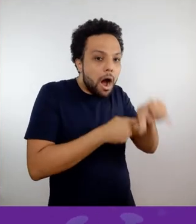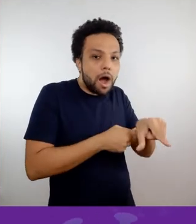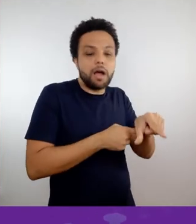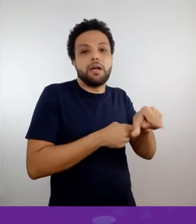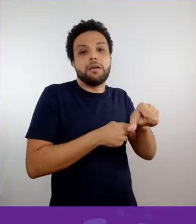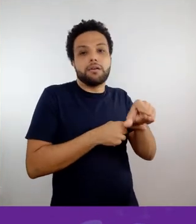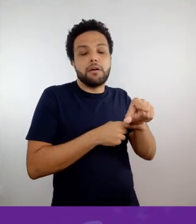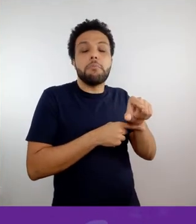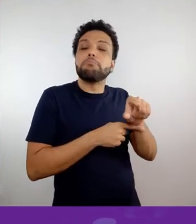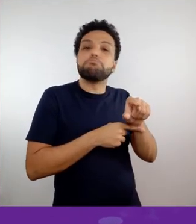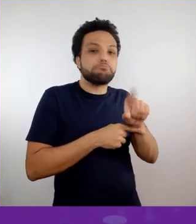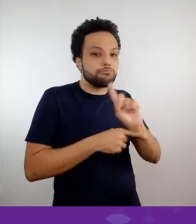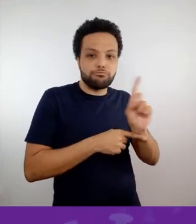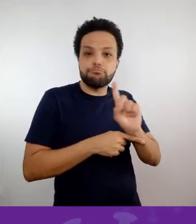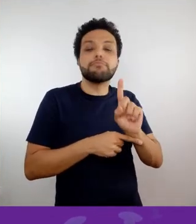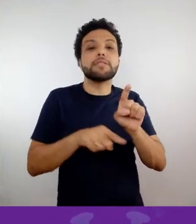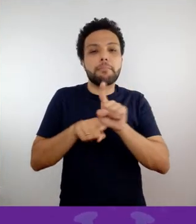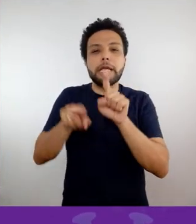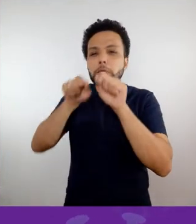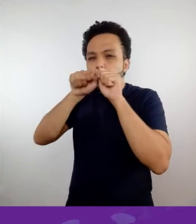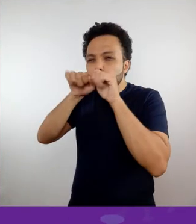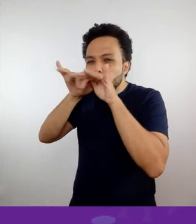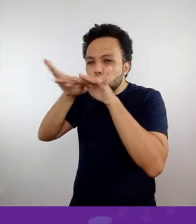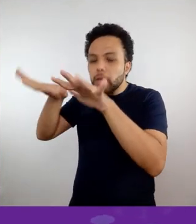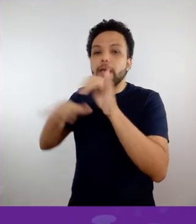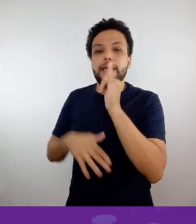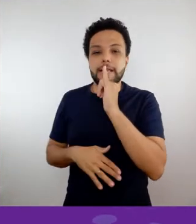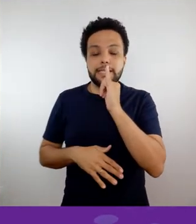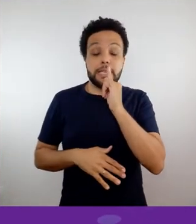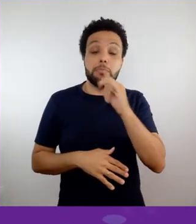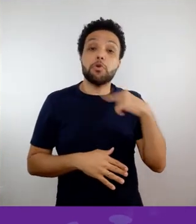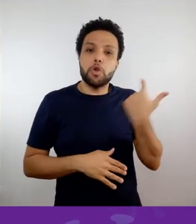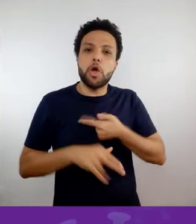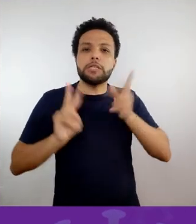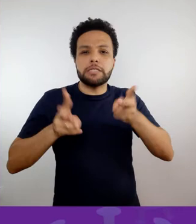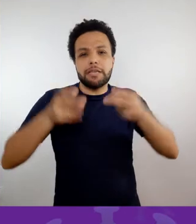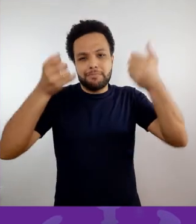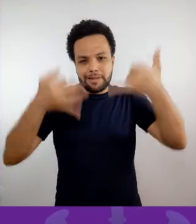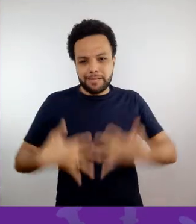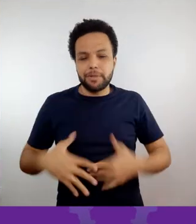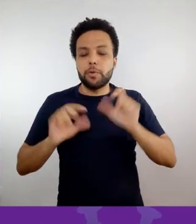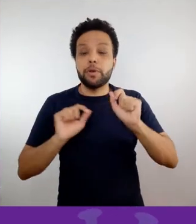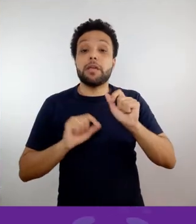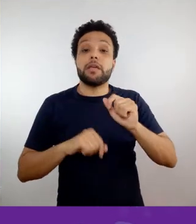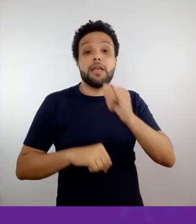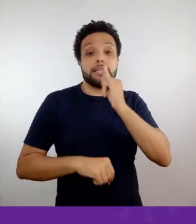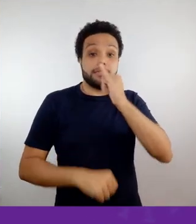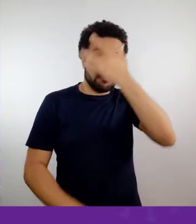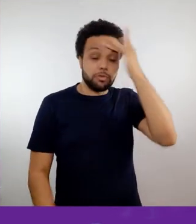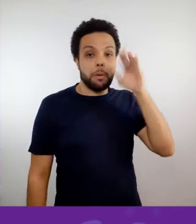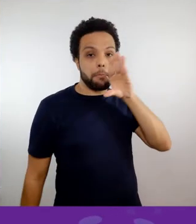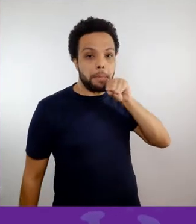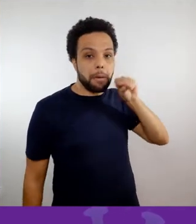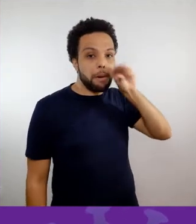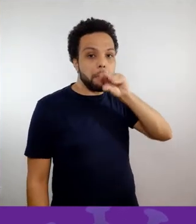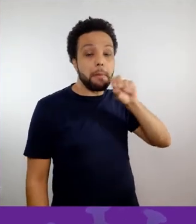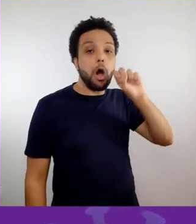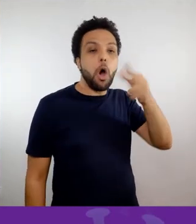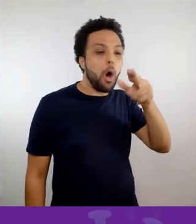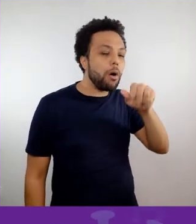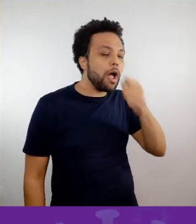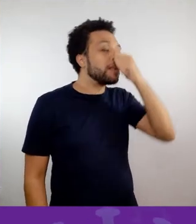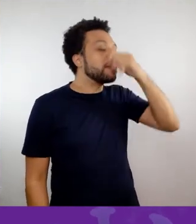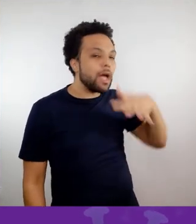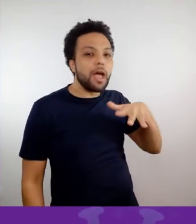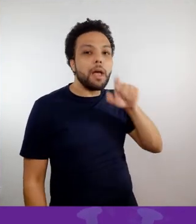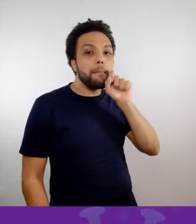saliva e aí flutuarem pelo ar então presente naquelas gotas maiores de saliva que nós estamos acostumada a conversar sobre ela